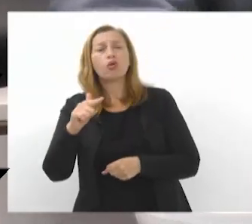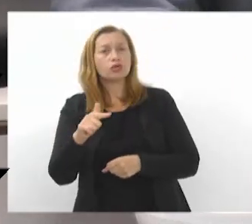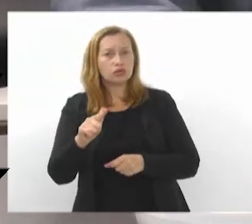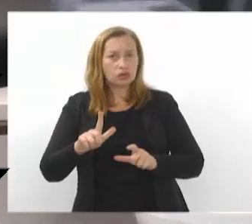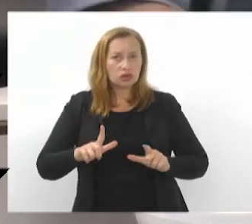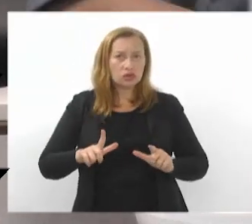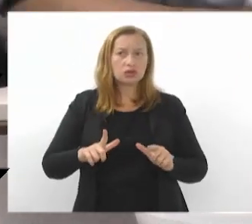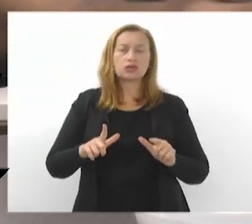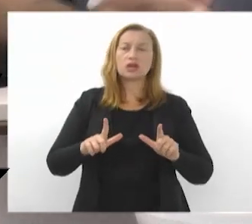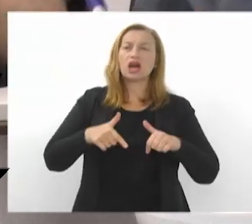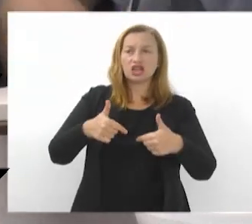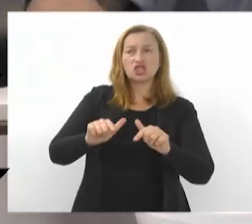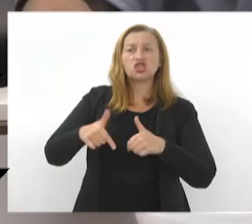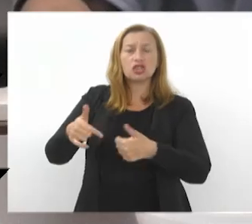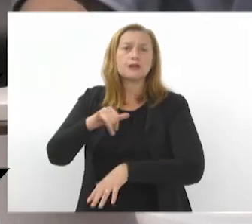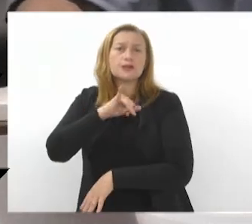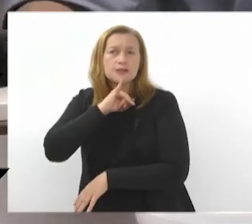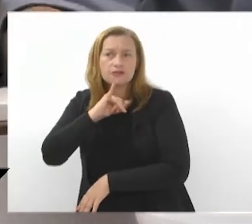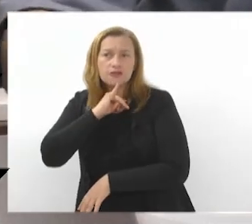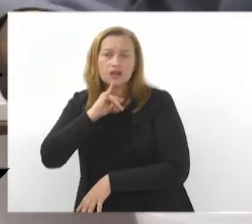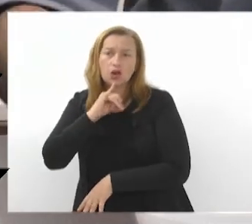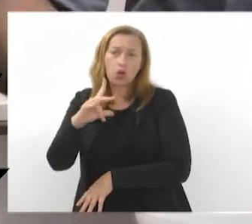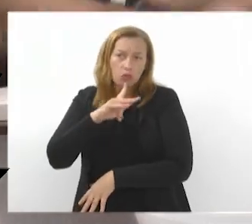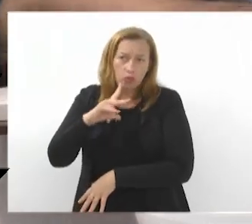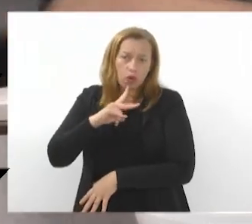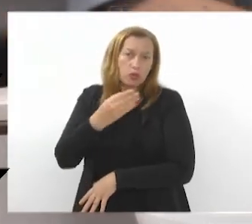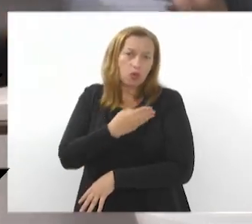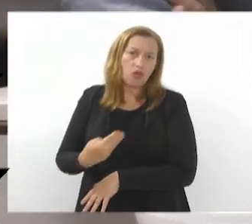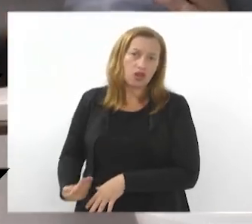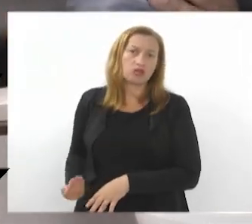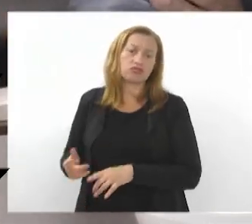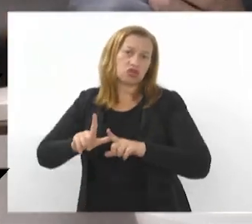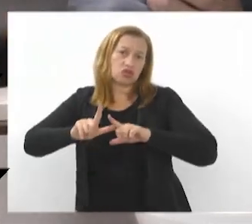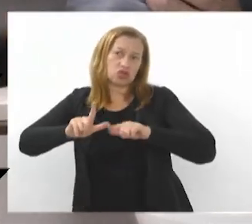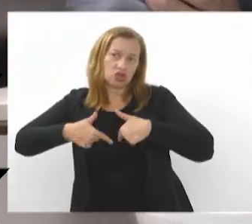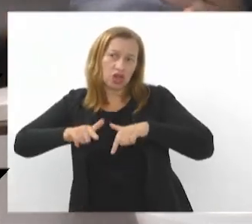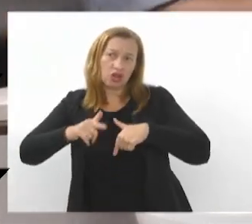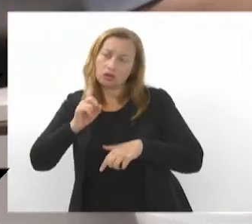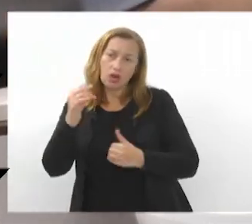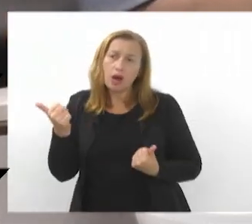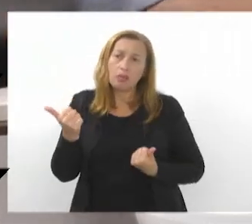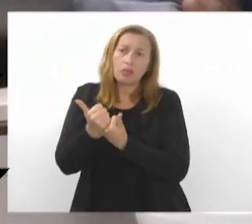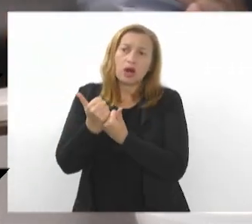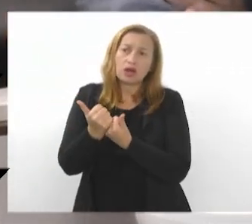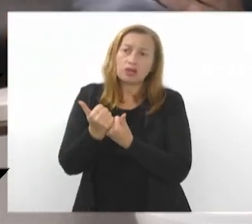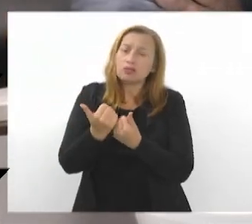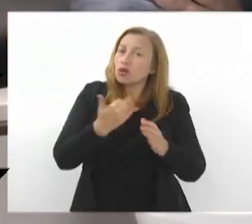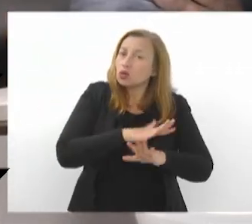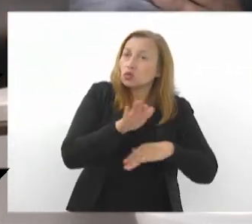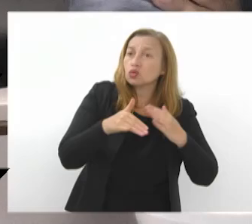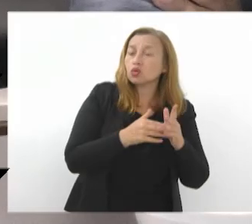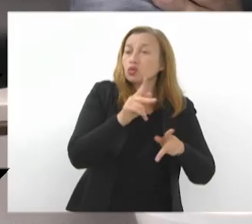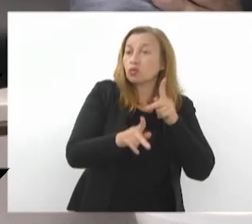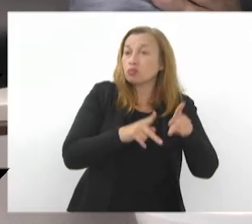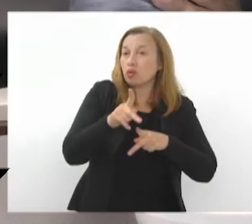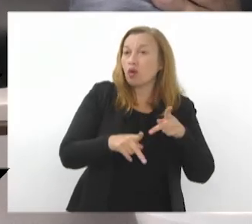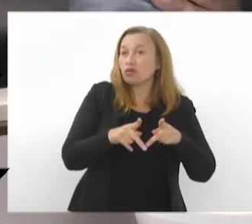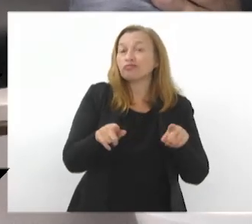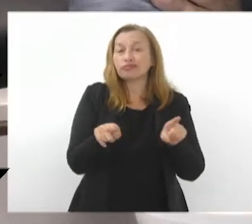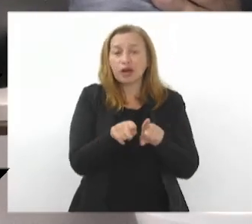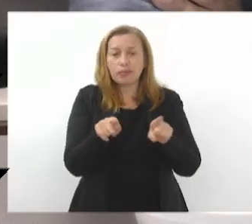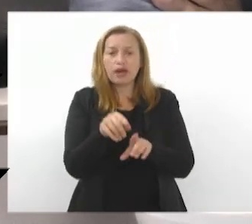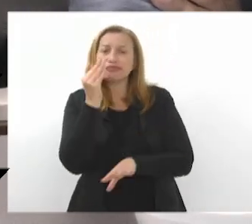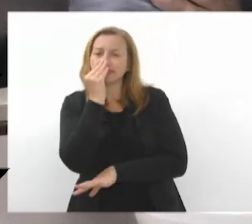que, infelizmente, o próprio governo de Israel, não apoiado pela totalidade do povo, barbarizou